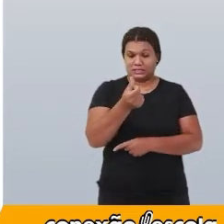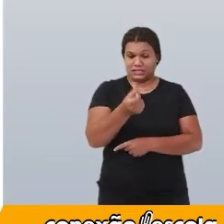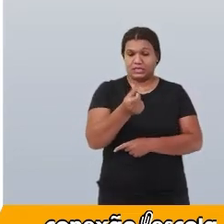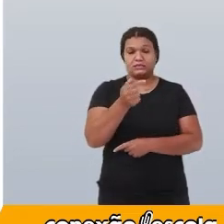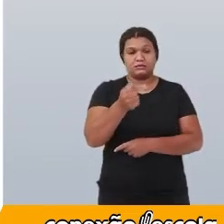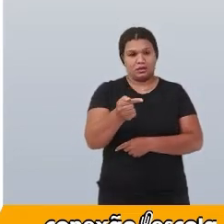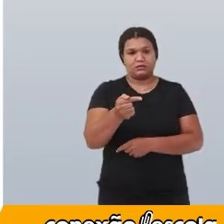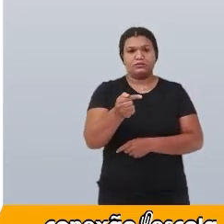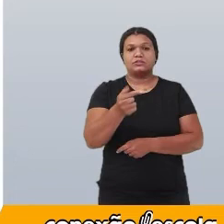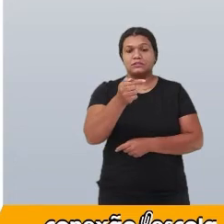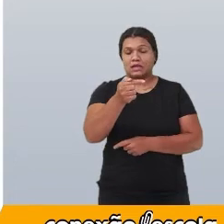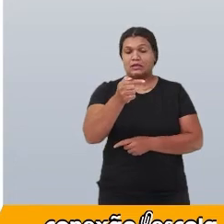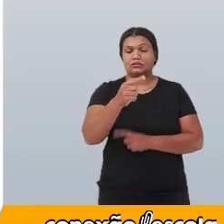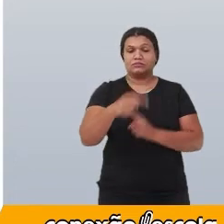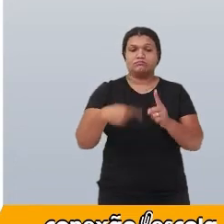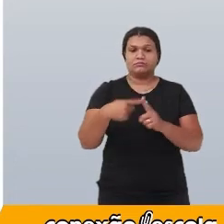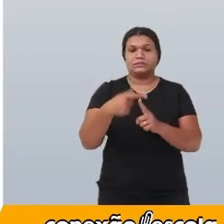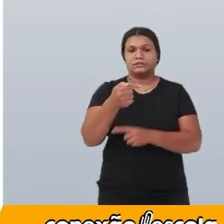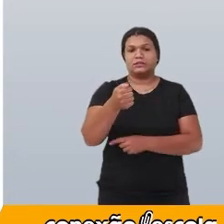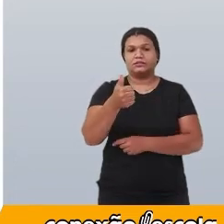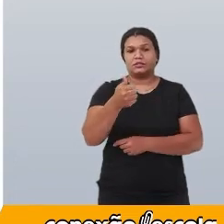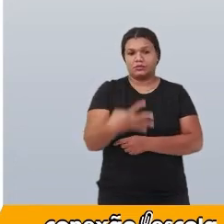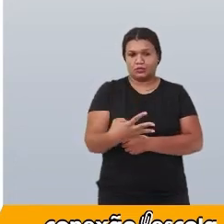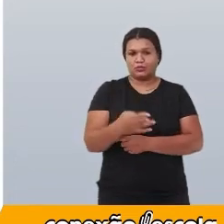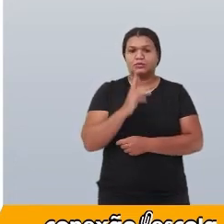7. 7 mais 7,